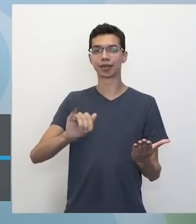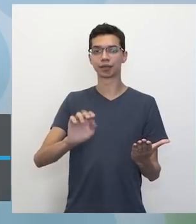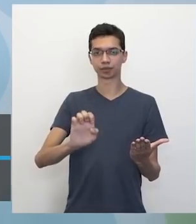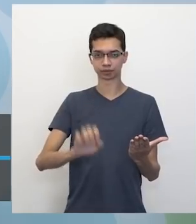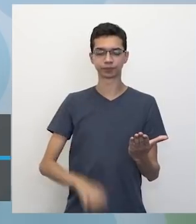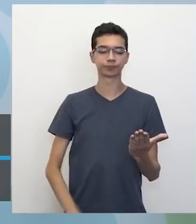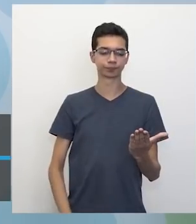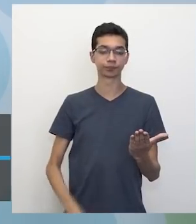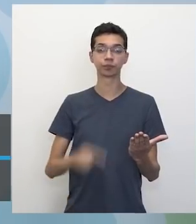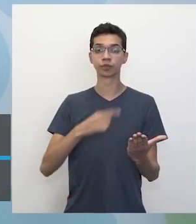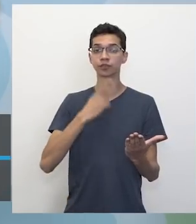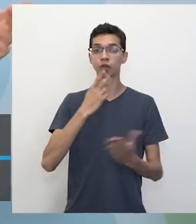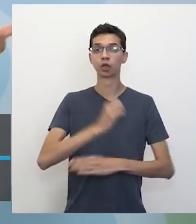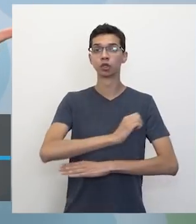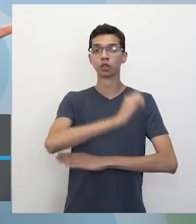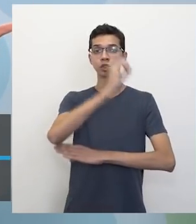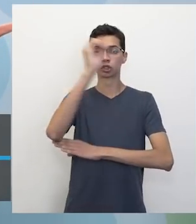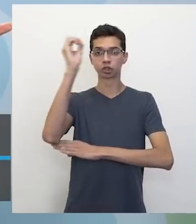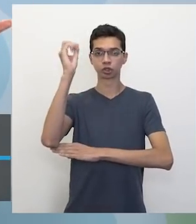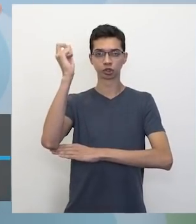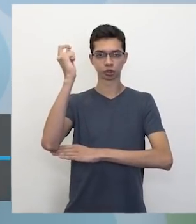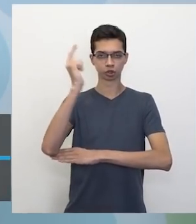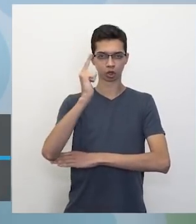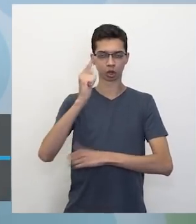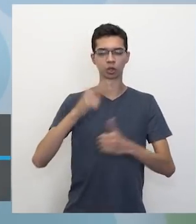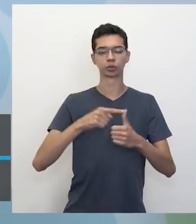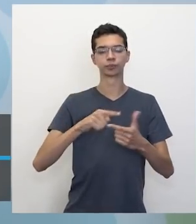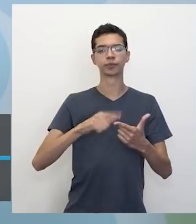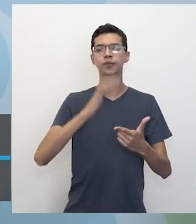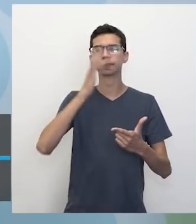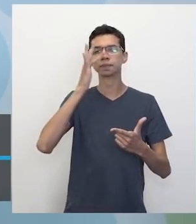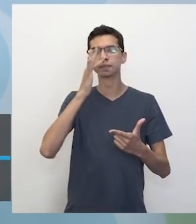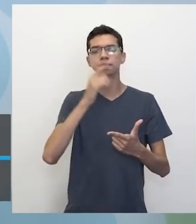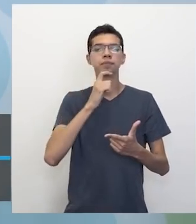ó, sol, planta, chuva, etc, né. Da